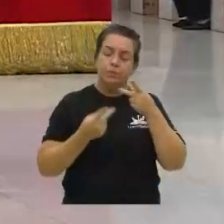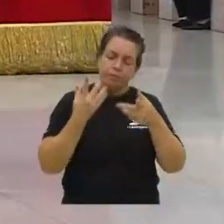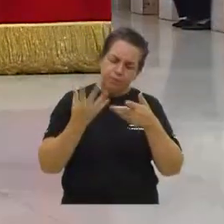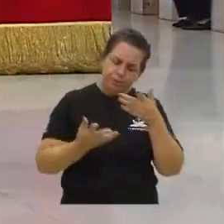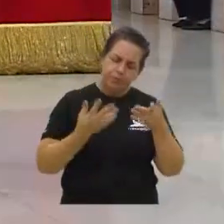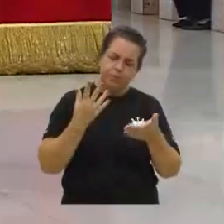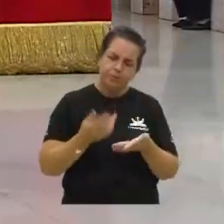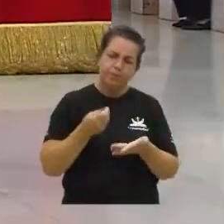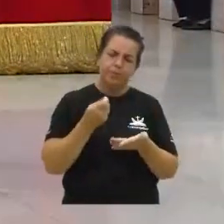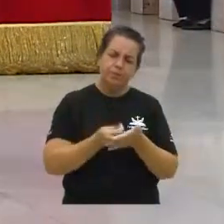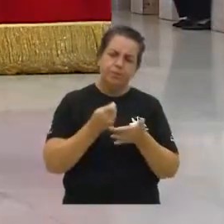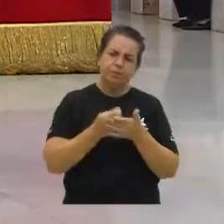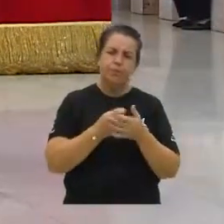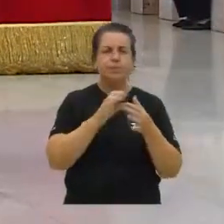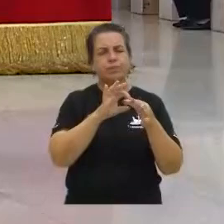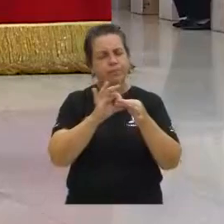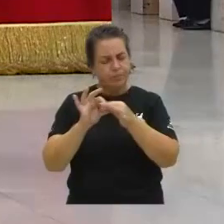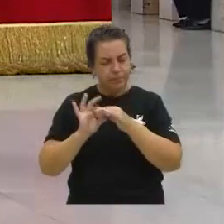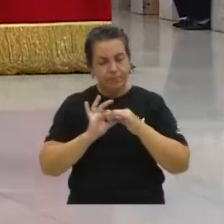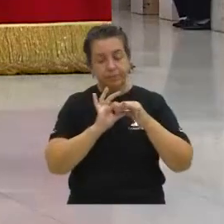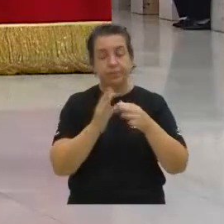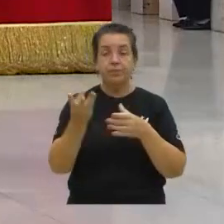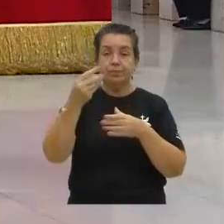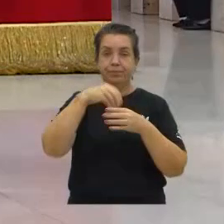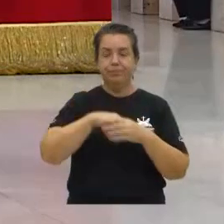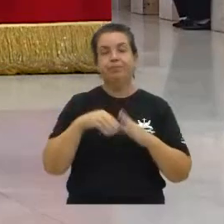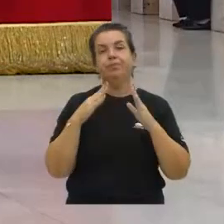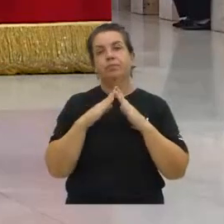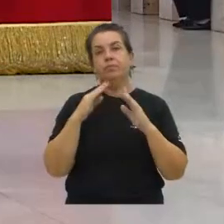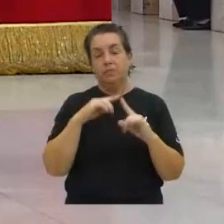de unidade na igreja?